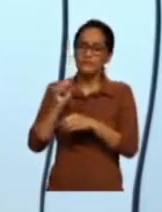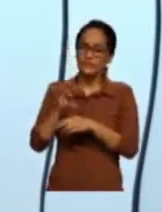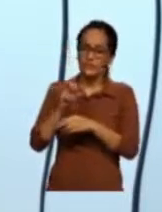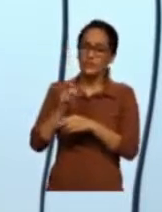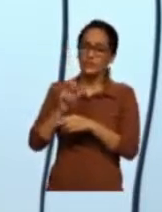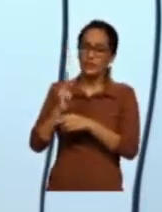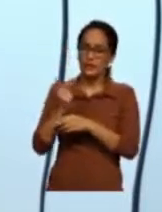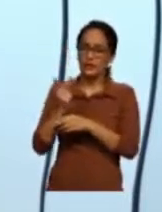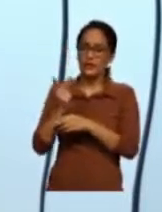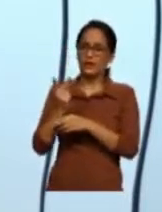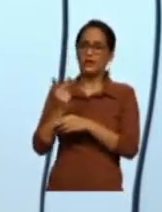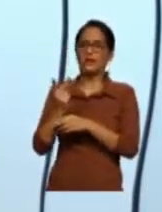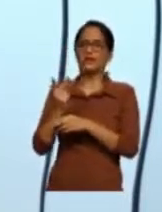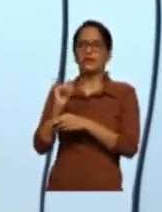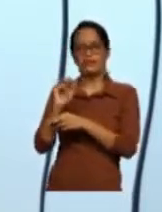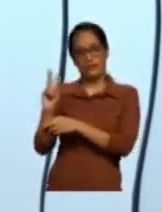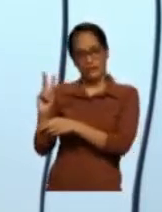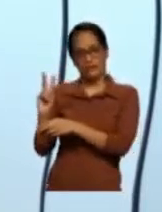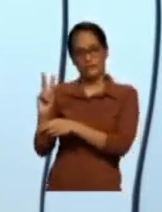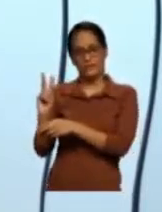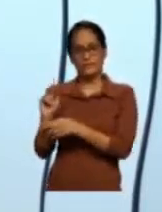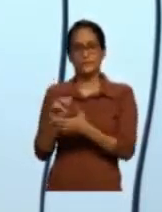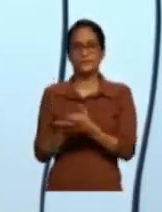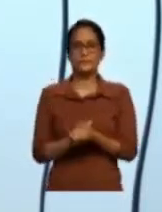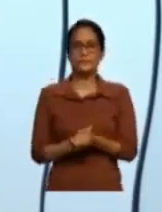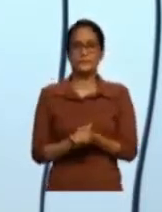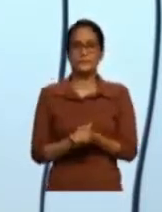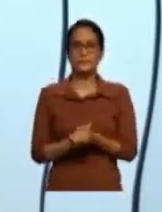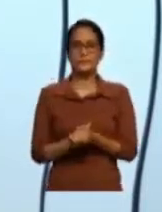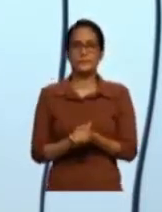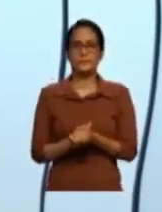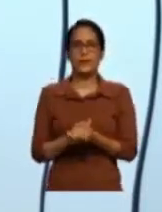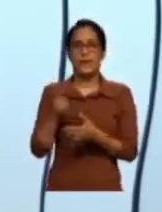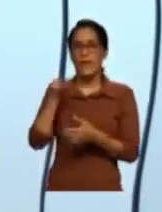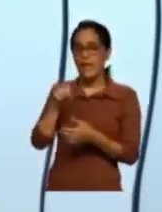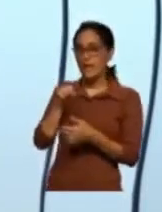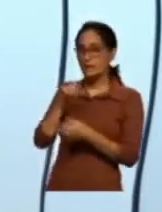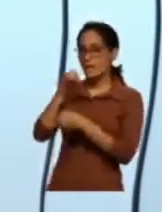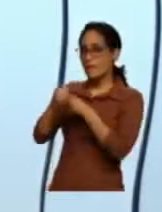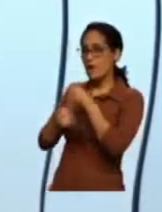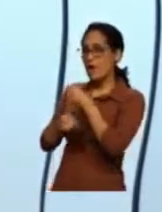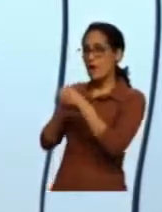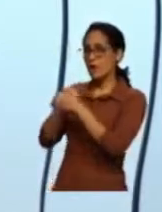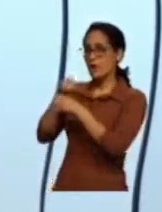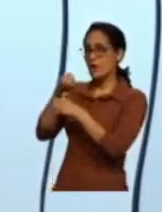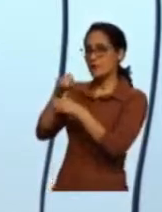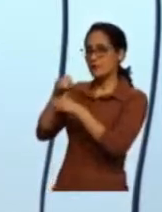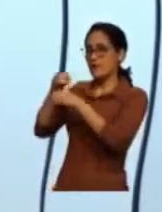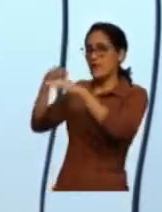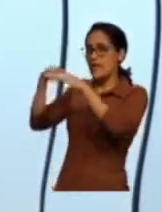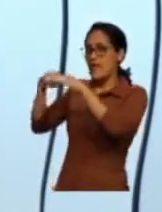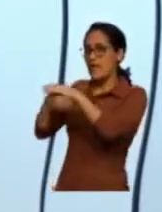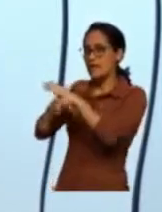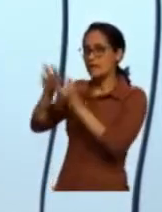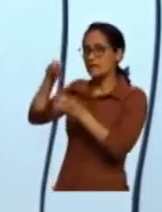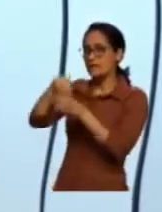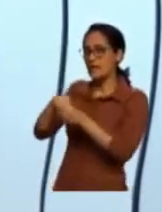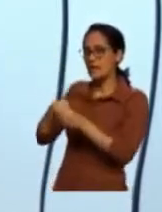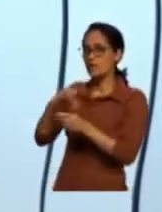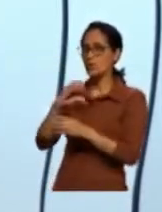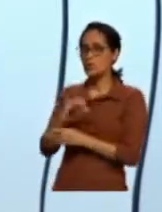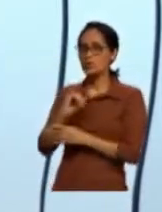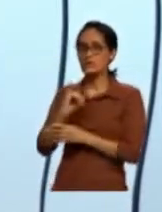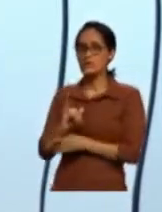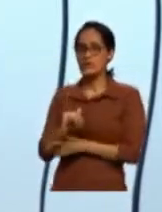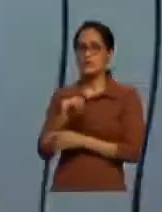RNA, então, essa molécula de RNA viral vai para o citoplasma, umas vão integrar os novos